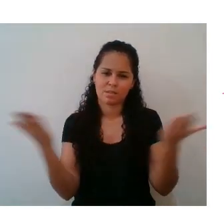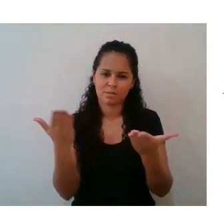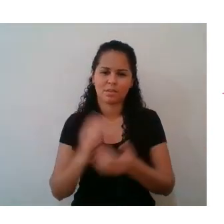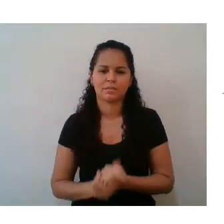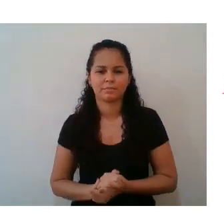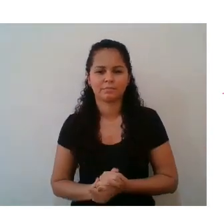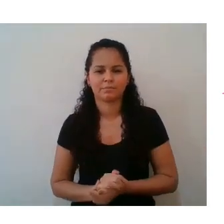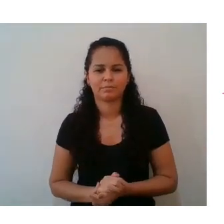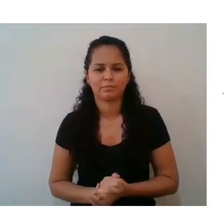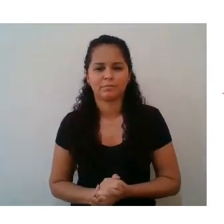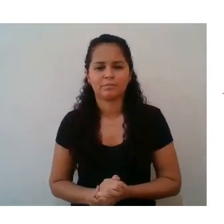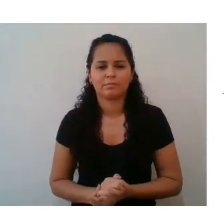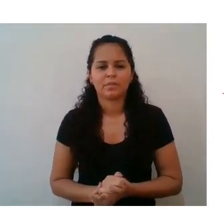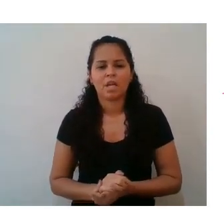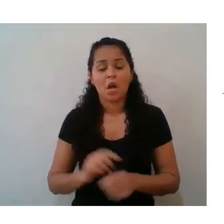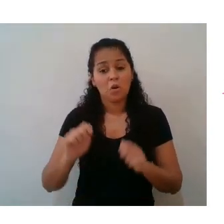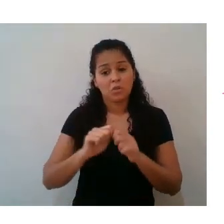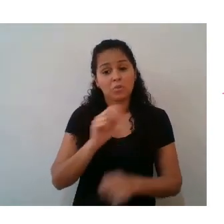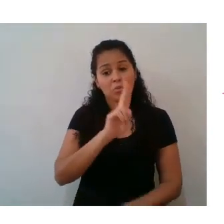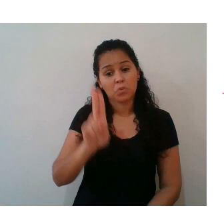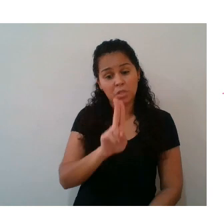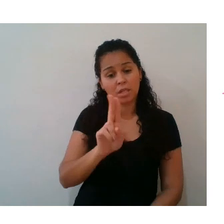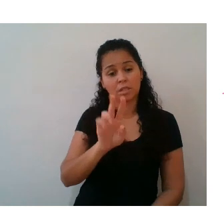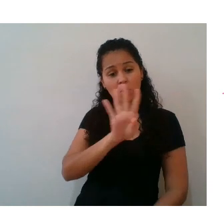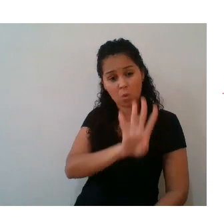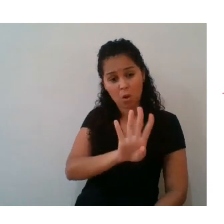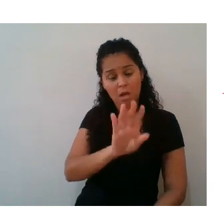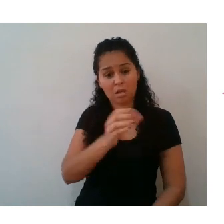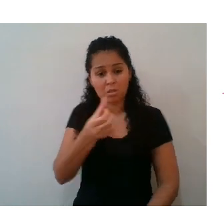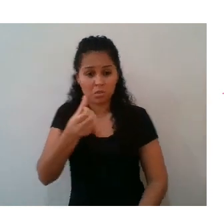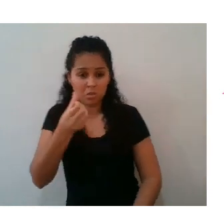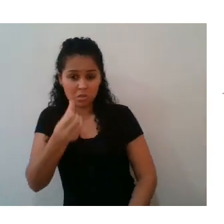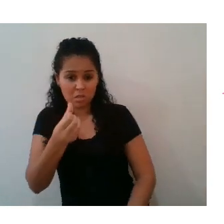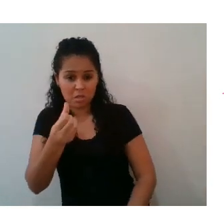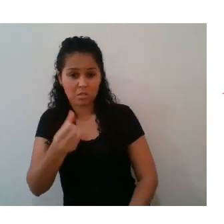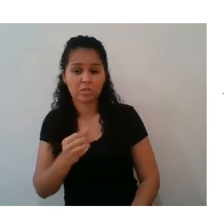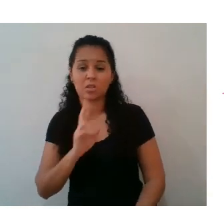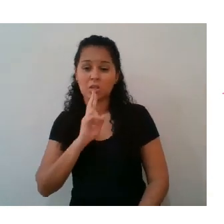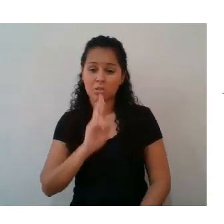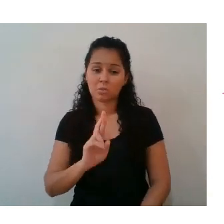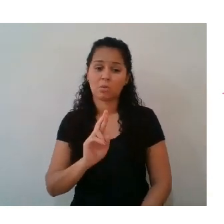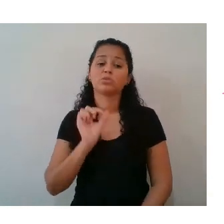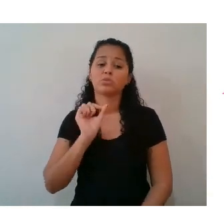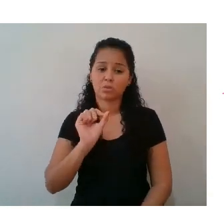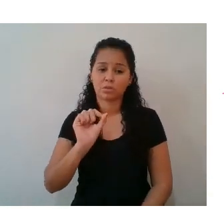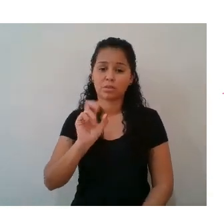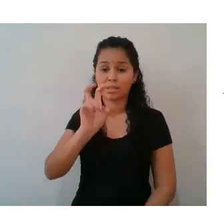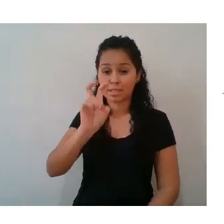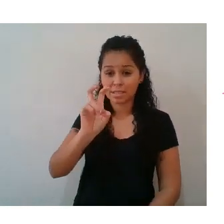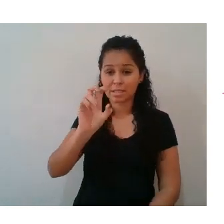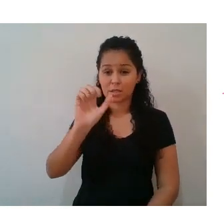com uma resistência de 4 ohms, outra de 6, deu 2,4 ohms com uma resistência equivalente, e a corrente passa a